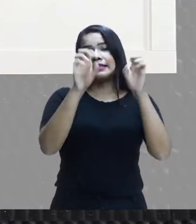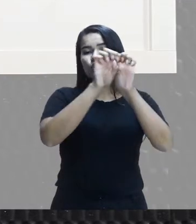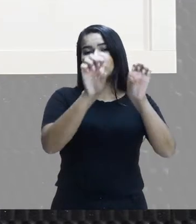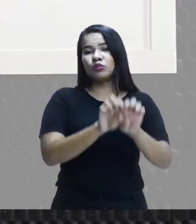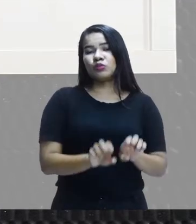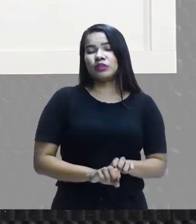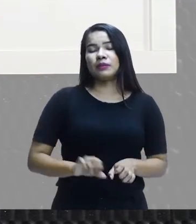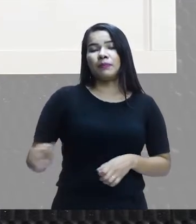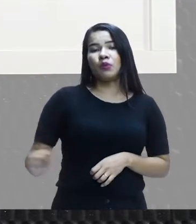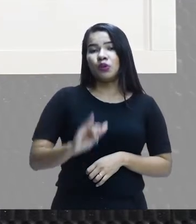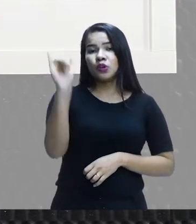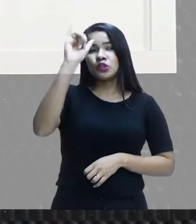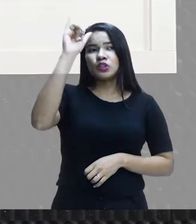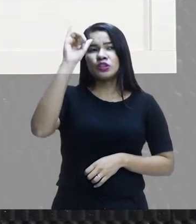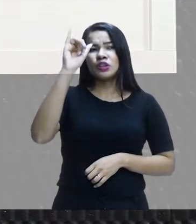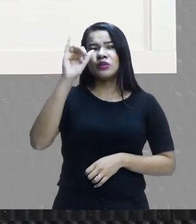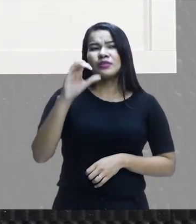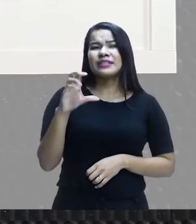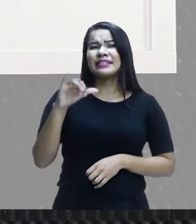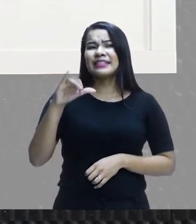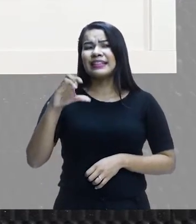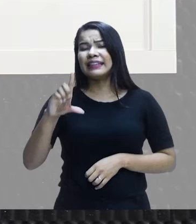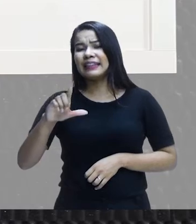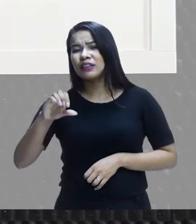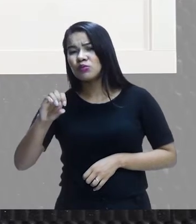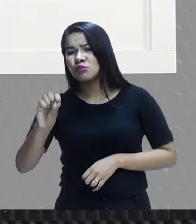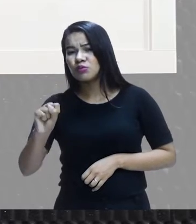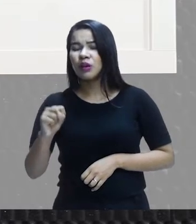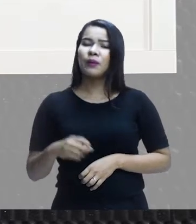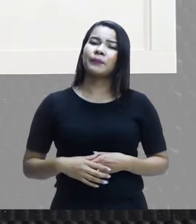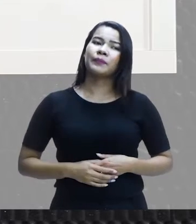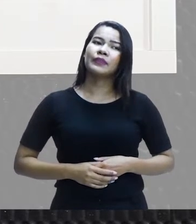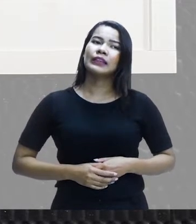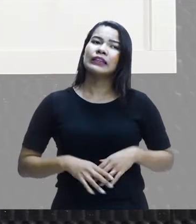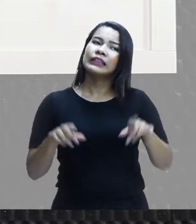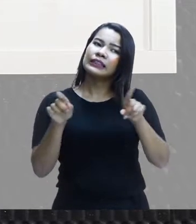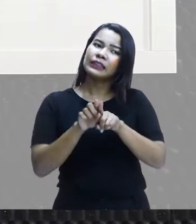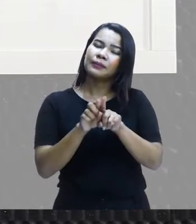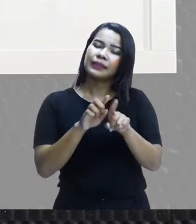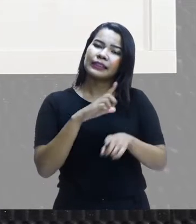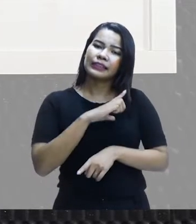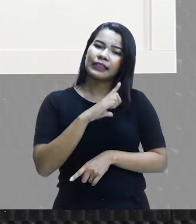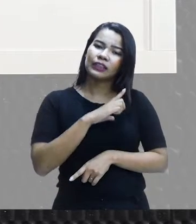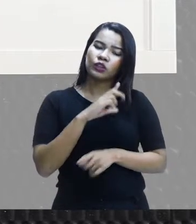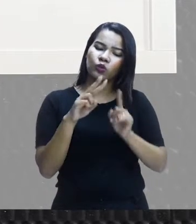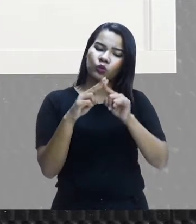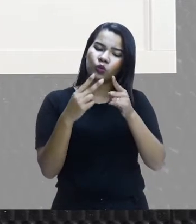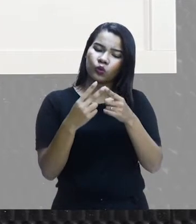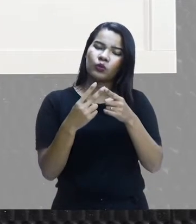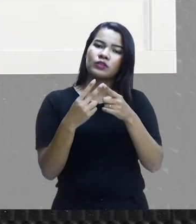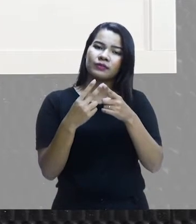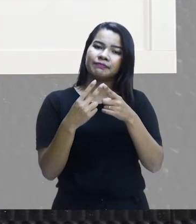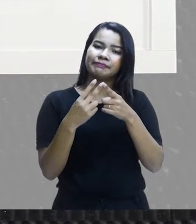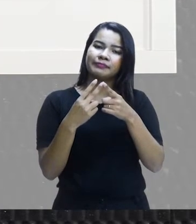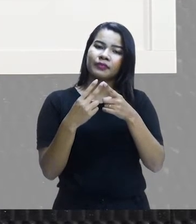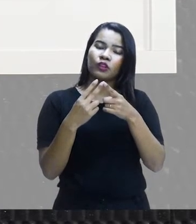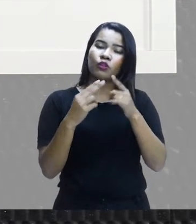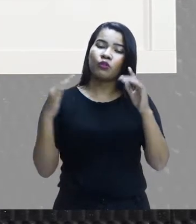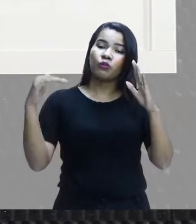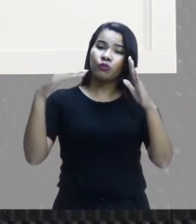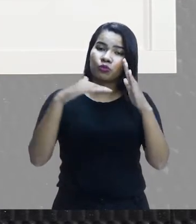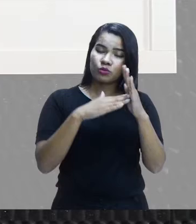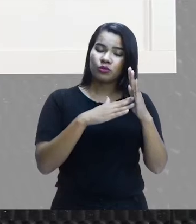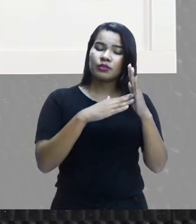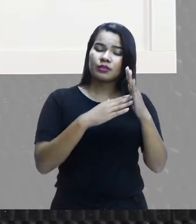que detalhe, assim como nos pseudópodes, os cílios, eles desempenham também duas funções. Quais são elas?